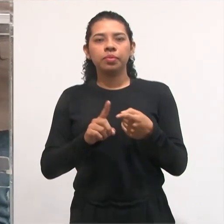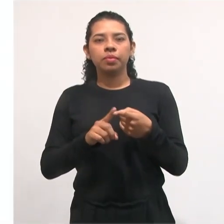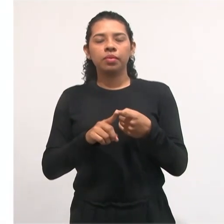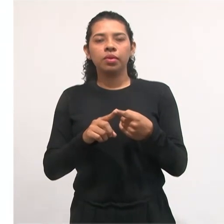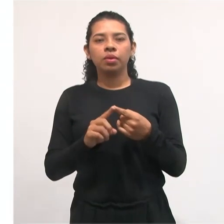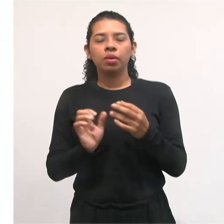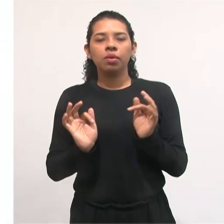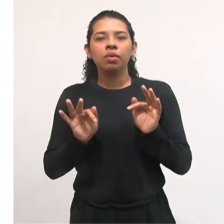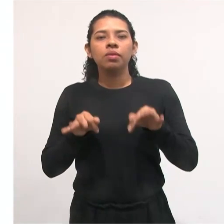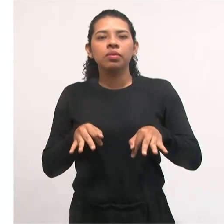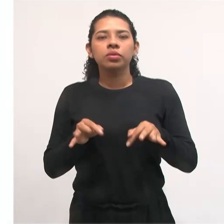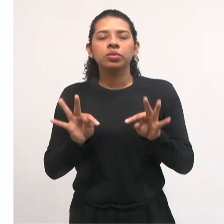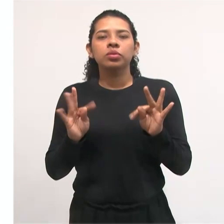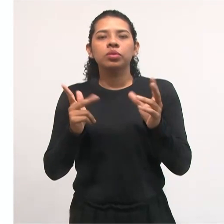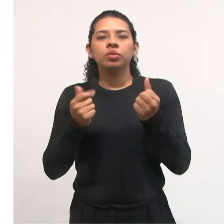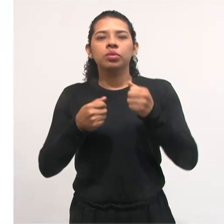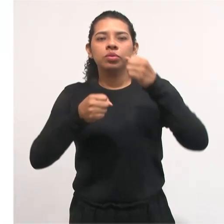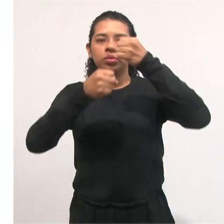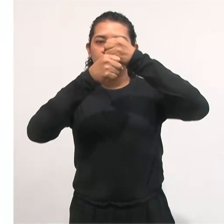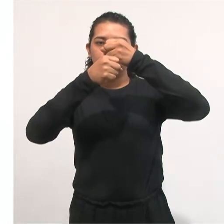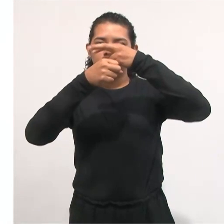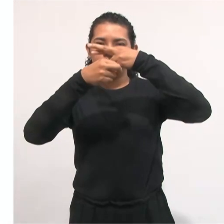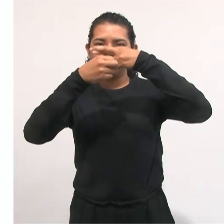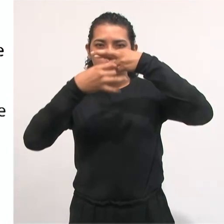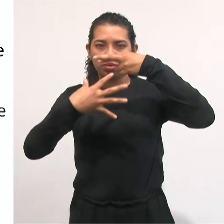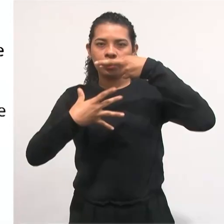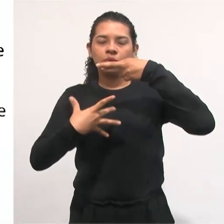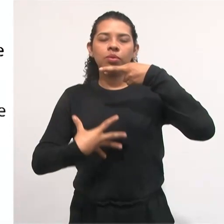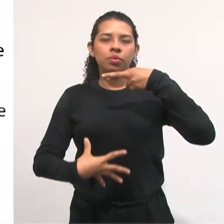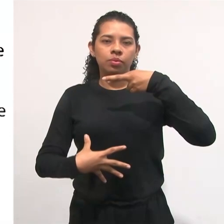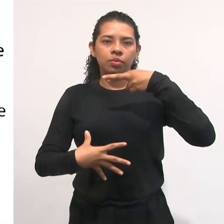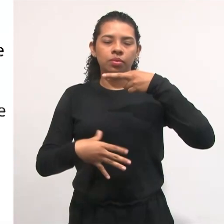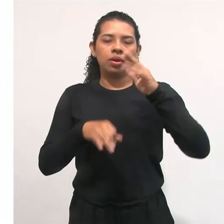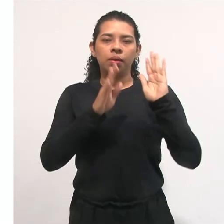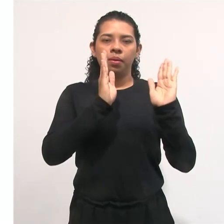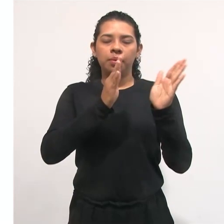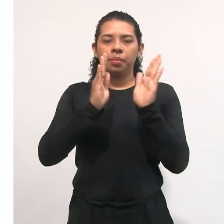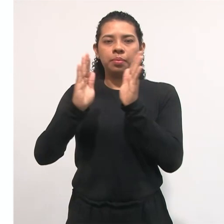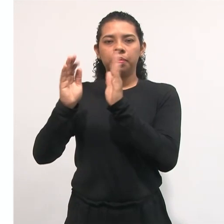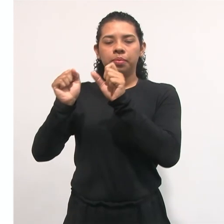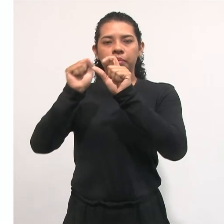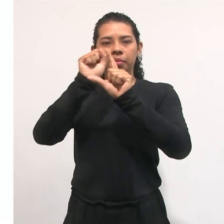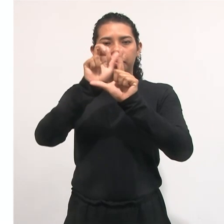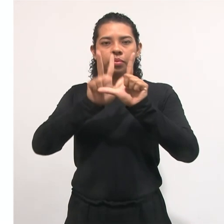nossa disciplina, apresentando aqui as nossas referências que já constam nas